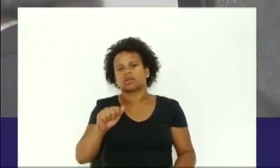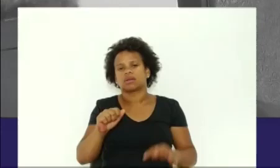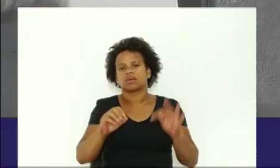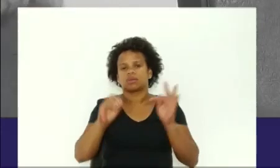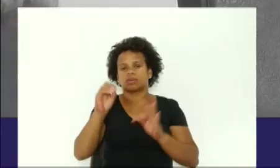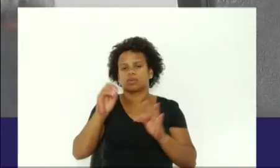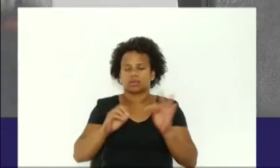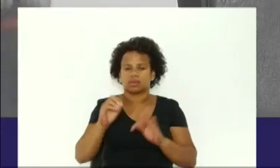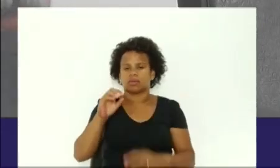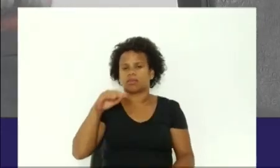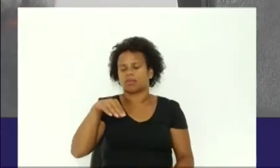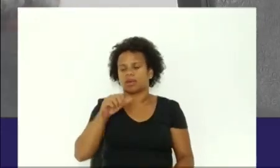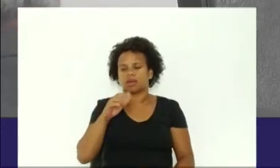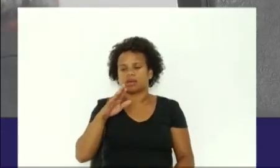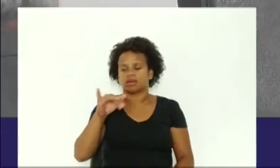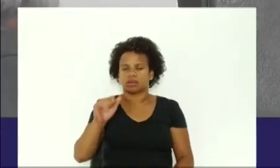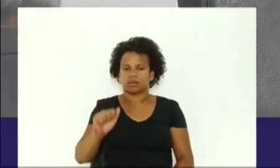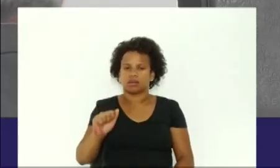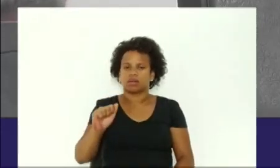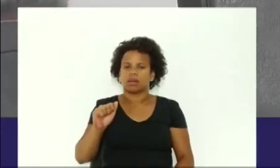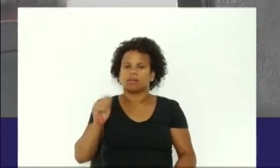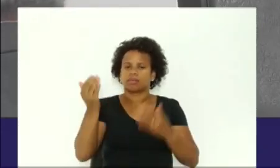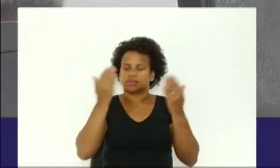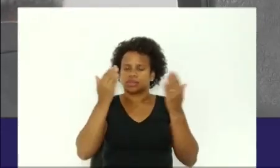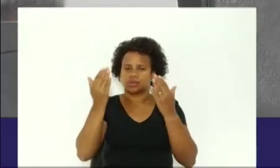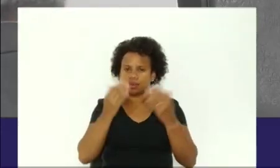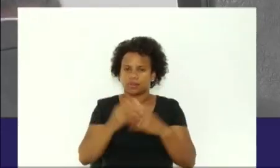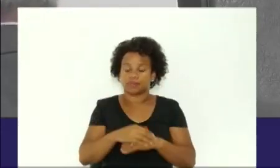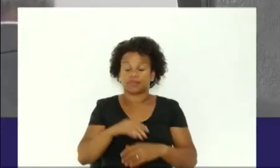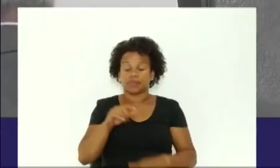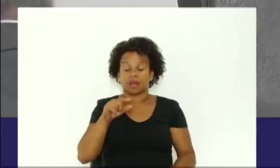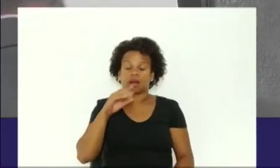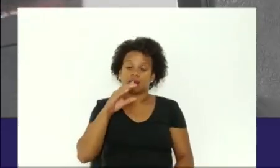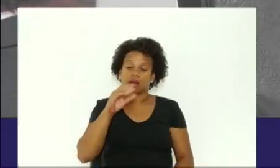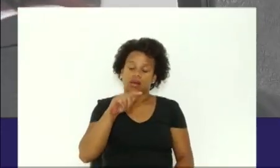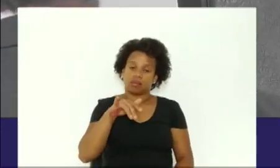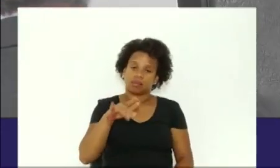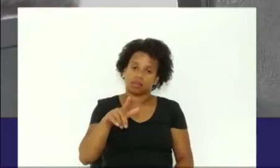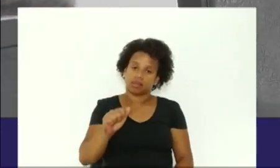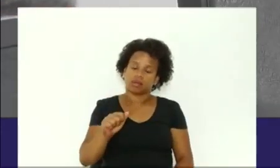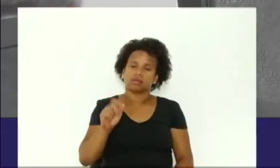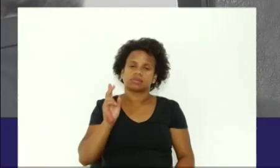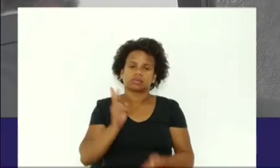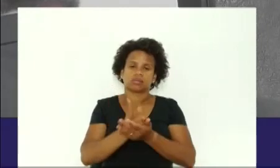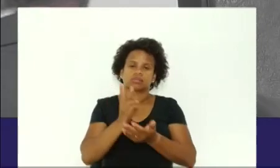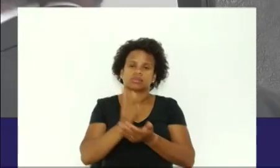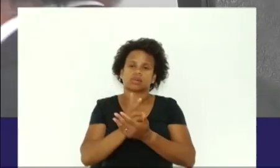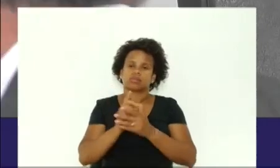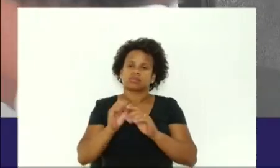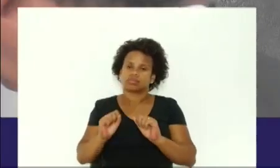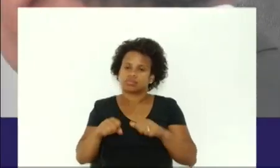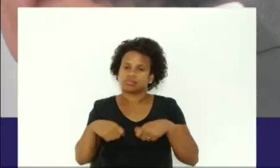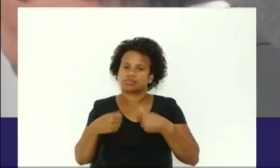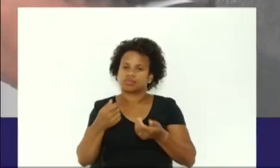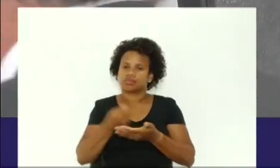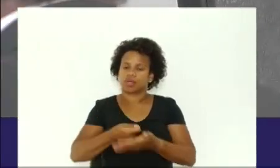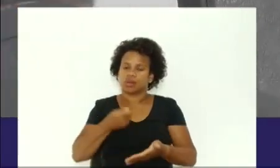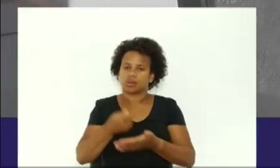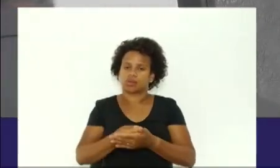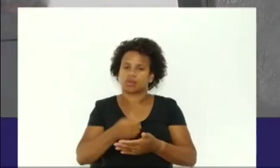Caroline, psicóloga. Camila, em todo momento, luta pela melhoria do serviço em saúde